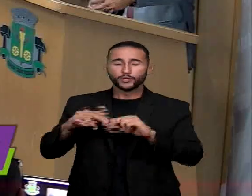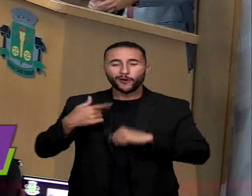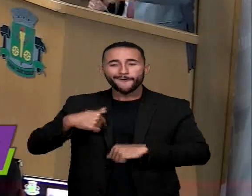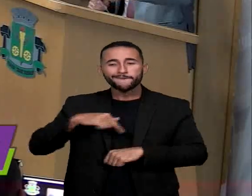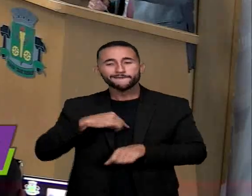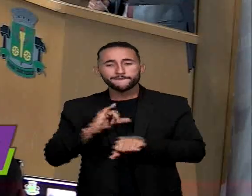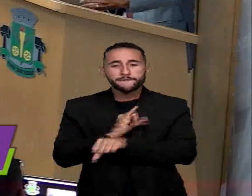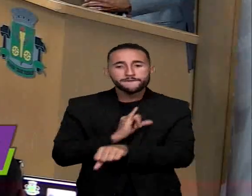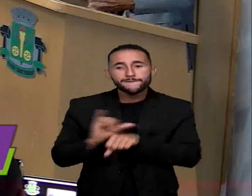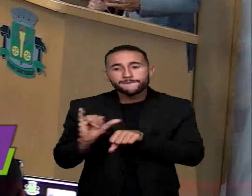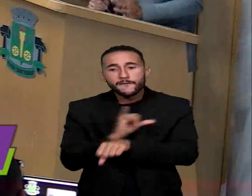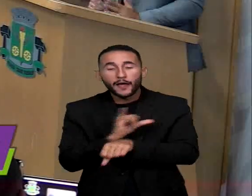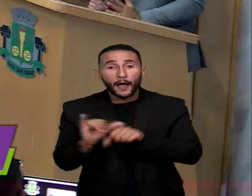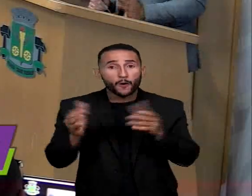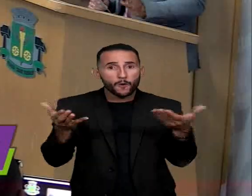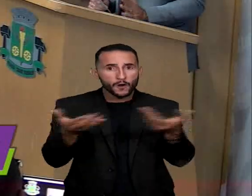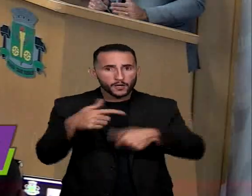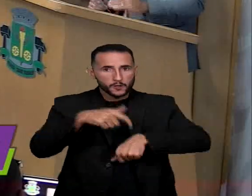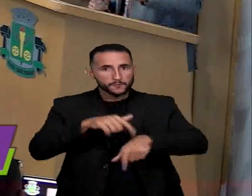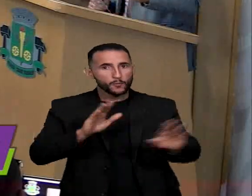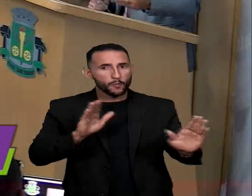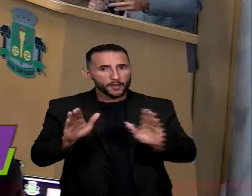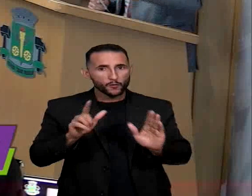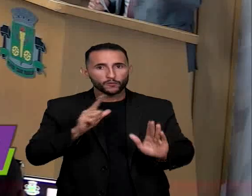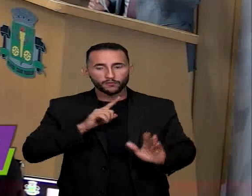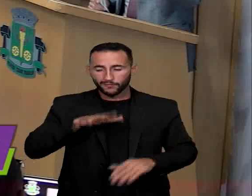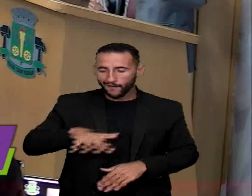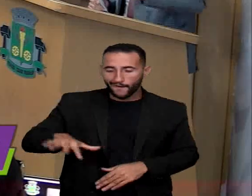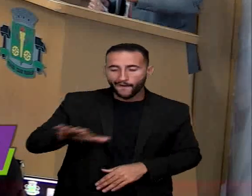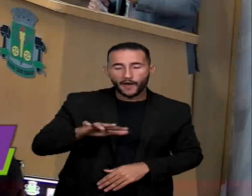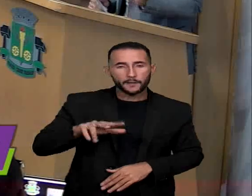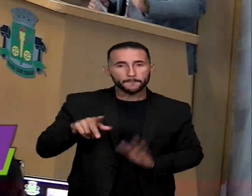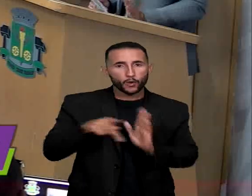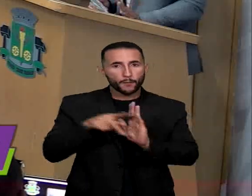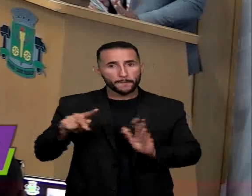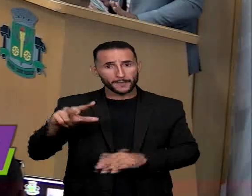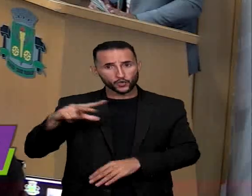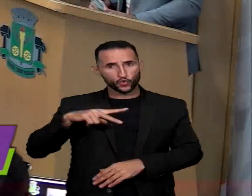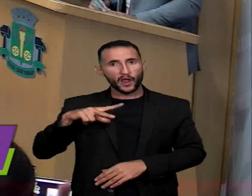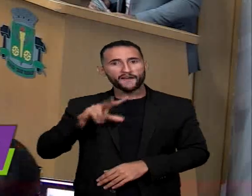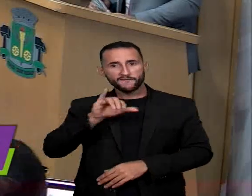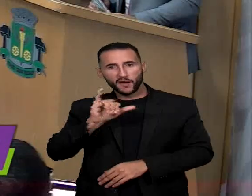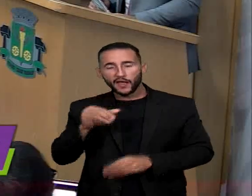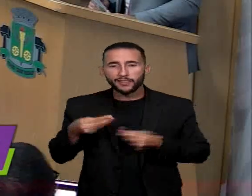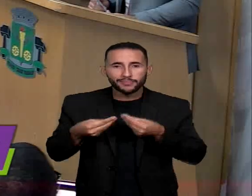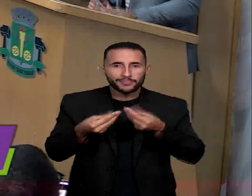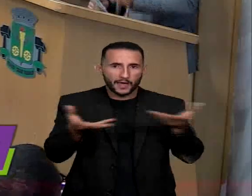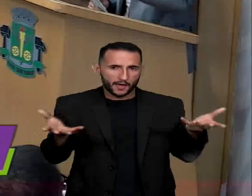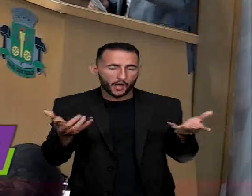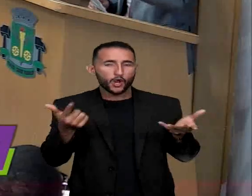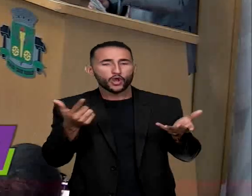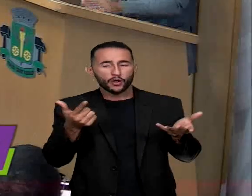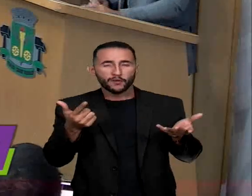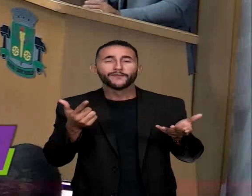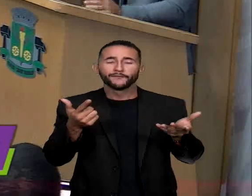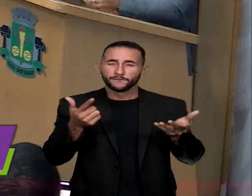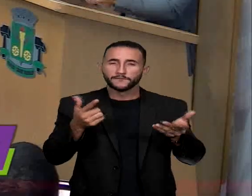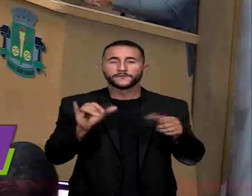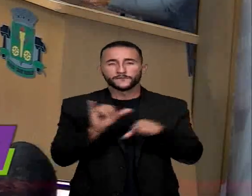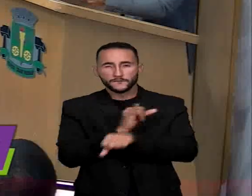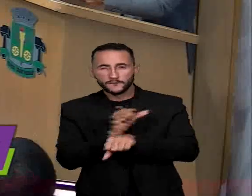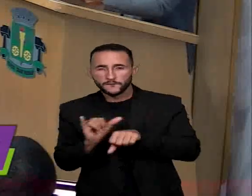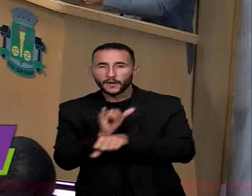está nesse momento naquela área que é particular e que vai ter uma nova configuração então a gente tá muito contente